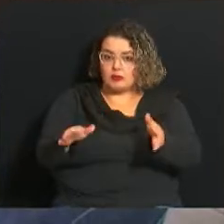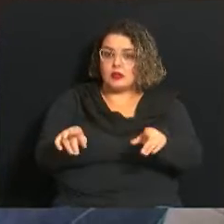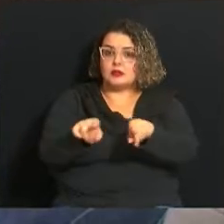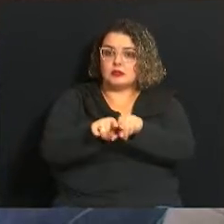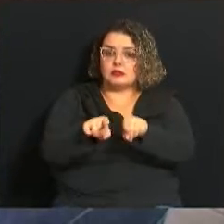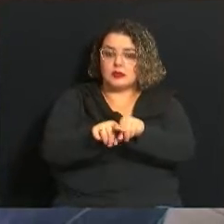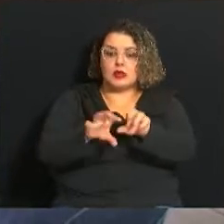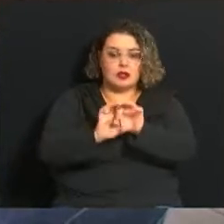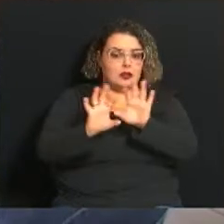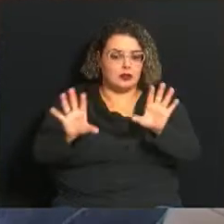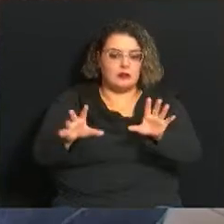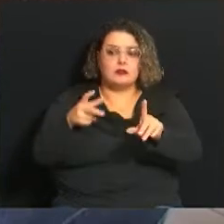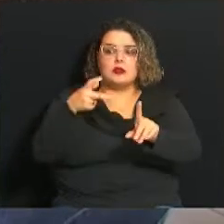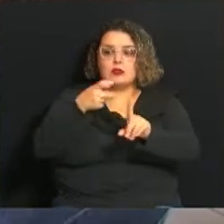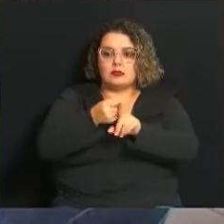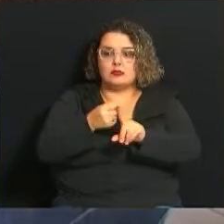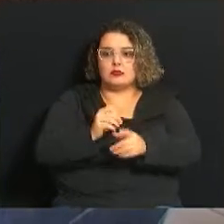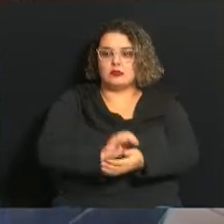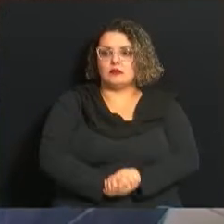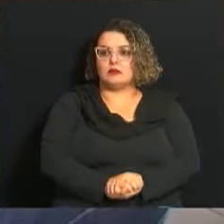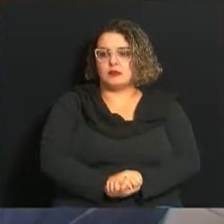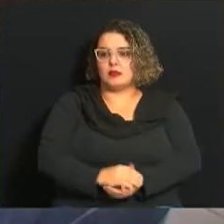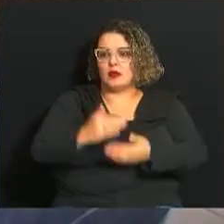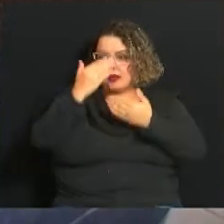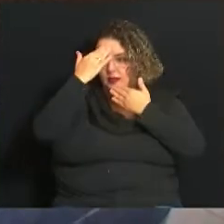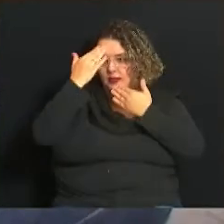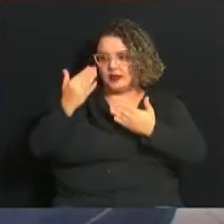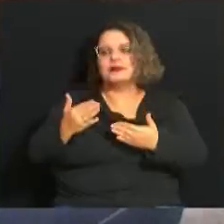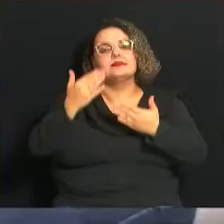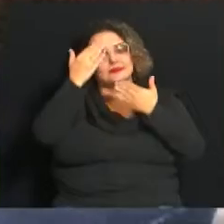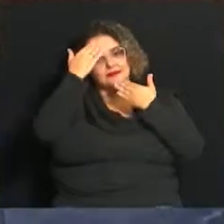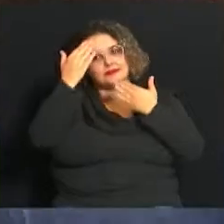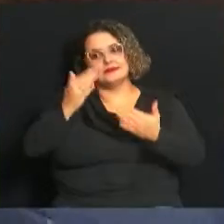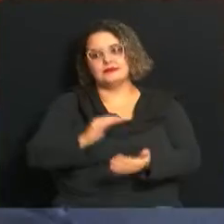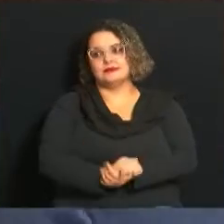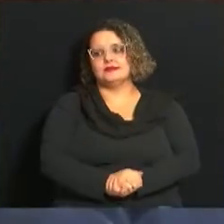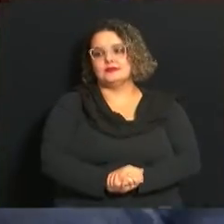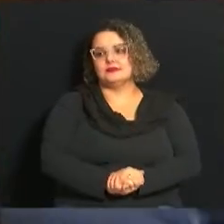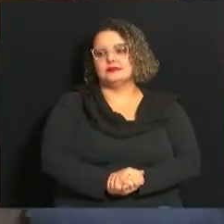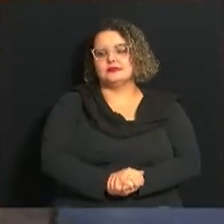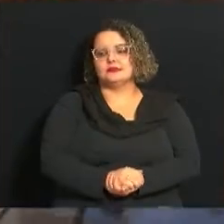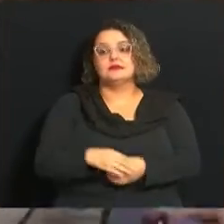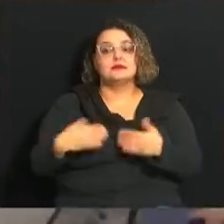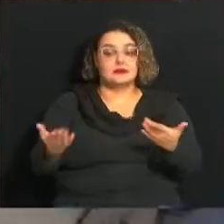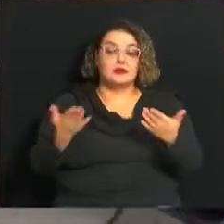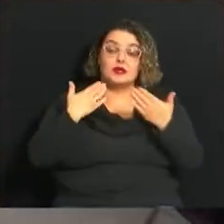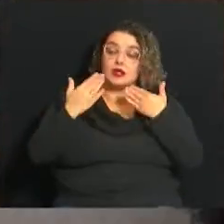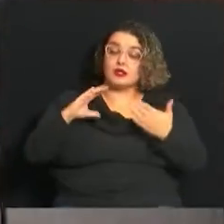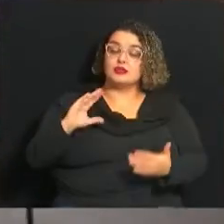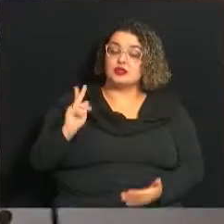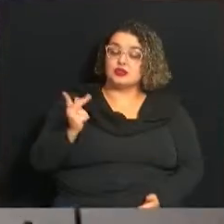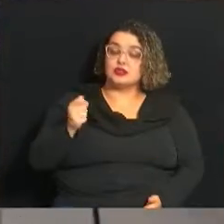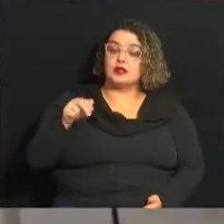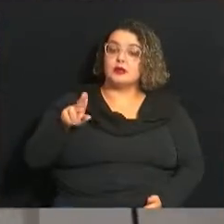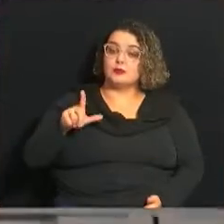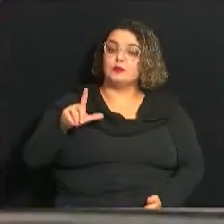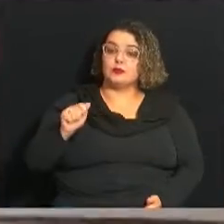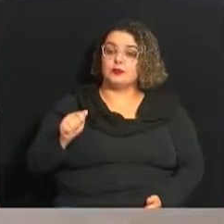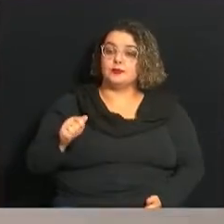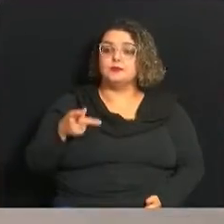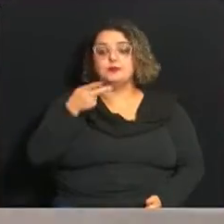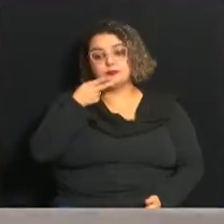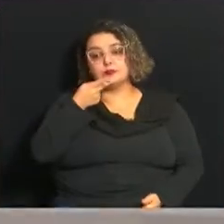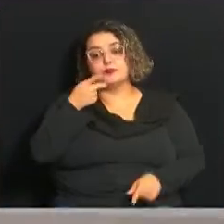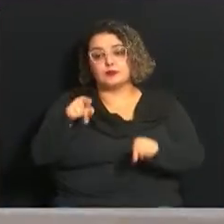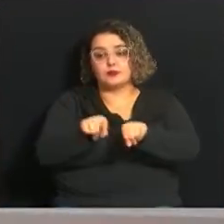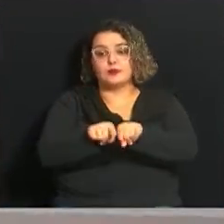disposição para realizar essa vacinação. Valeu, obrigado. Obrigada. Bom, é isso aí. Conversamos com a Shaula, que falou também sobre